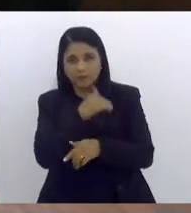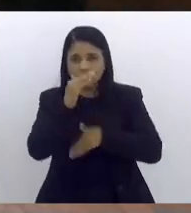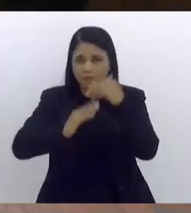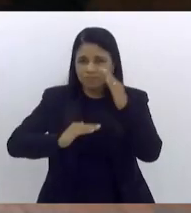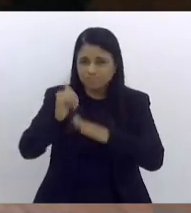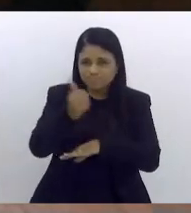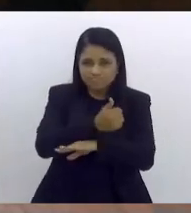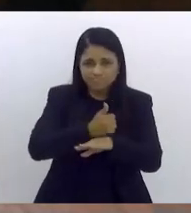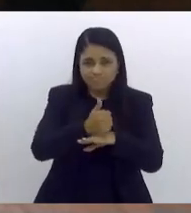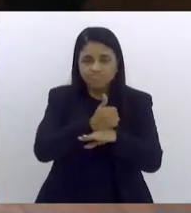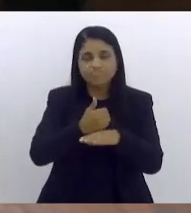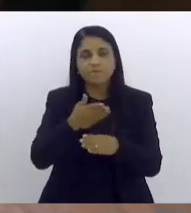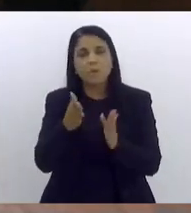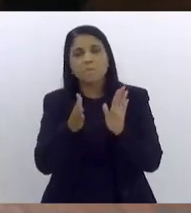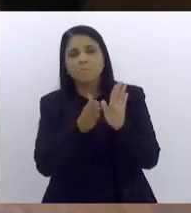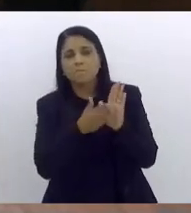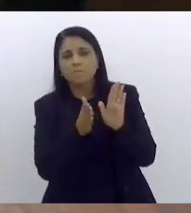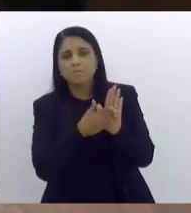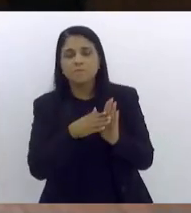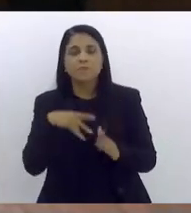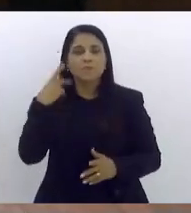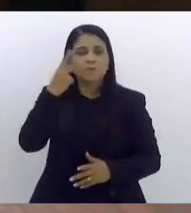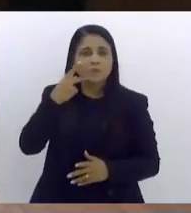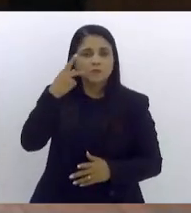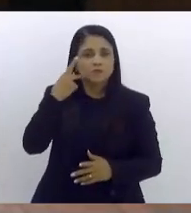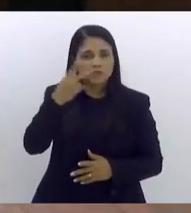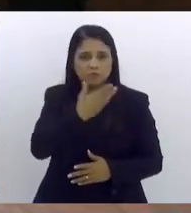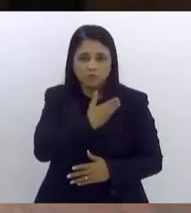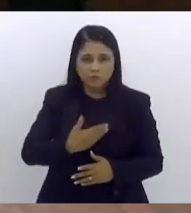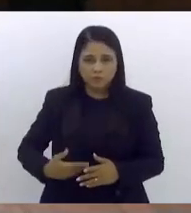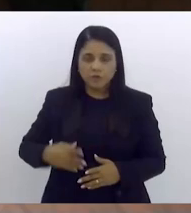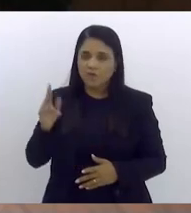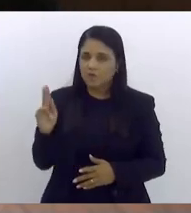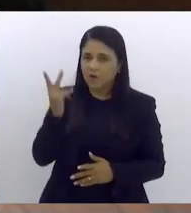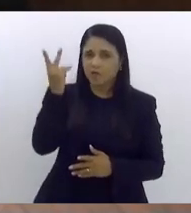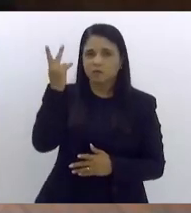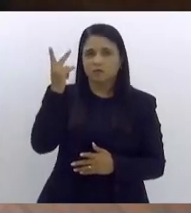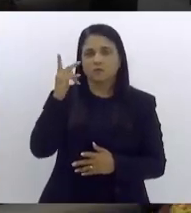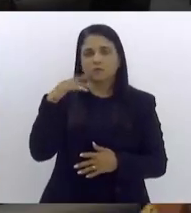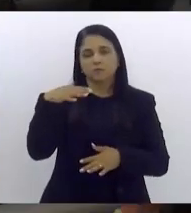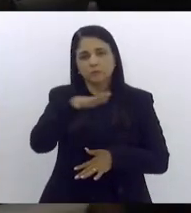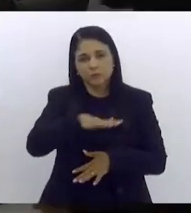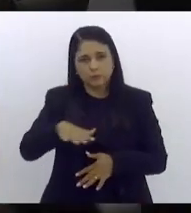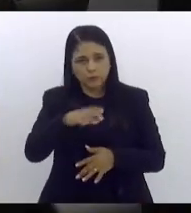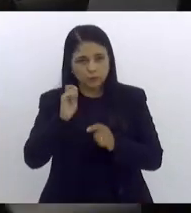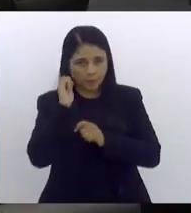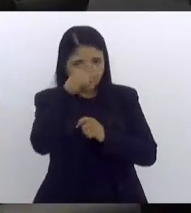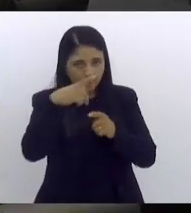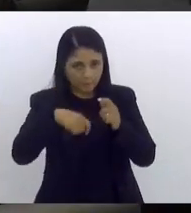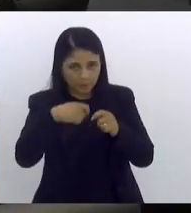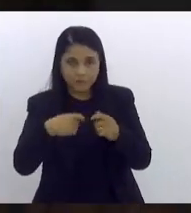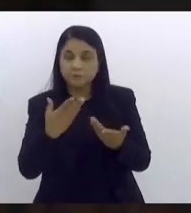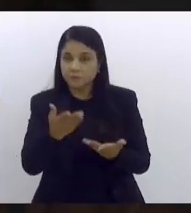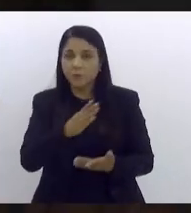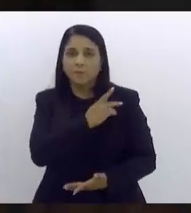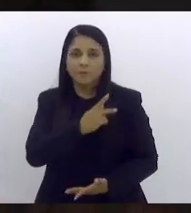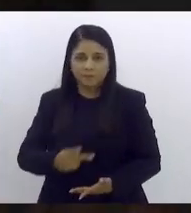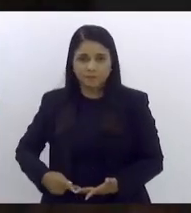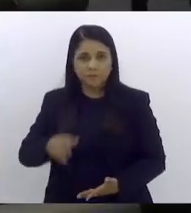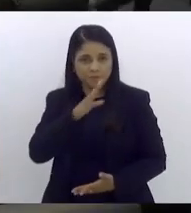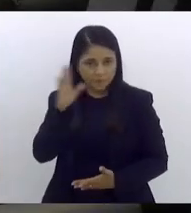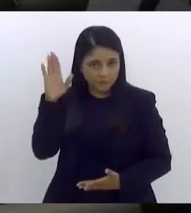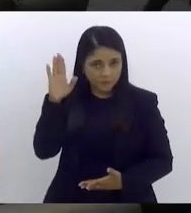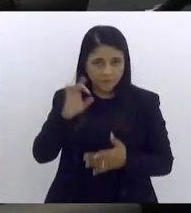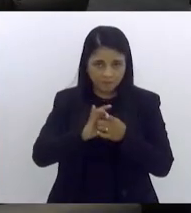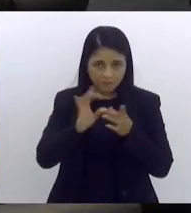propor políticas públicas também de valorização desse setor. Obrigada. Senhor presidente, me permite? Pode falar. Queria aproveitar